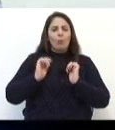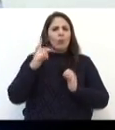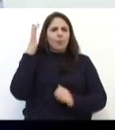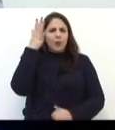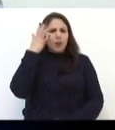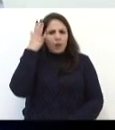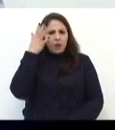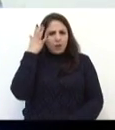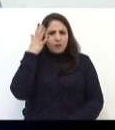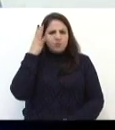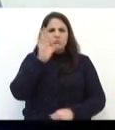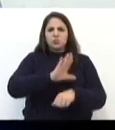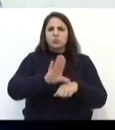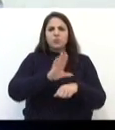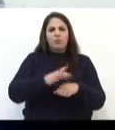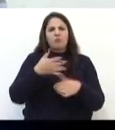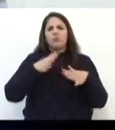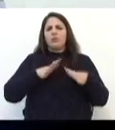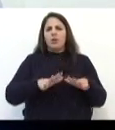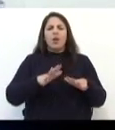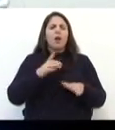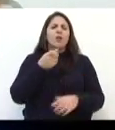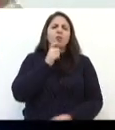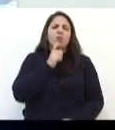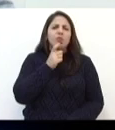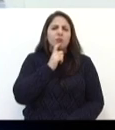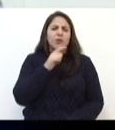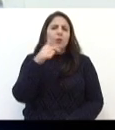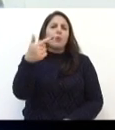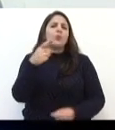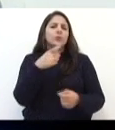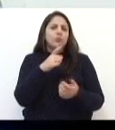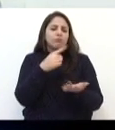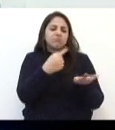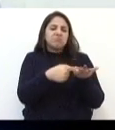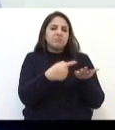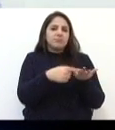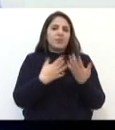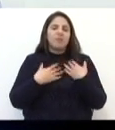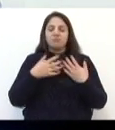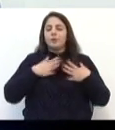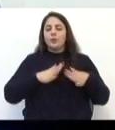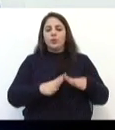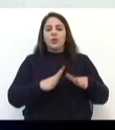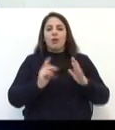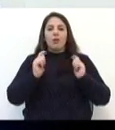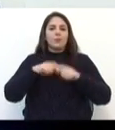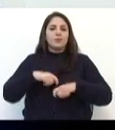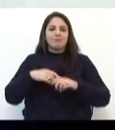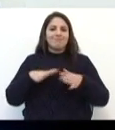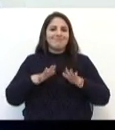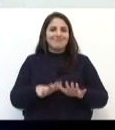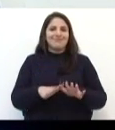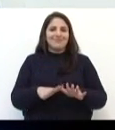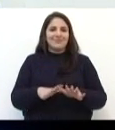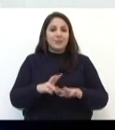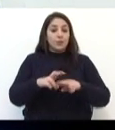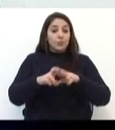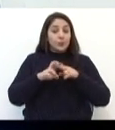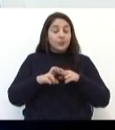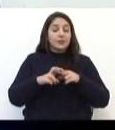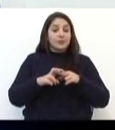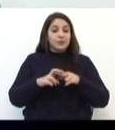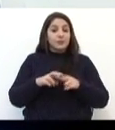fala em cursos, não, está muito frio, não, hoje eu tenho outro compromisso, N desculpas para não se capacitarem, né? Estão